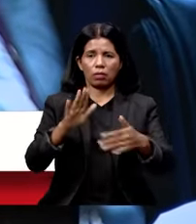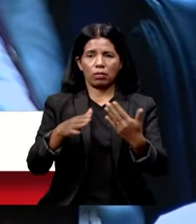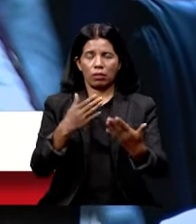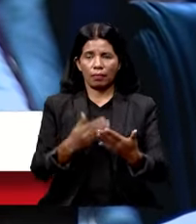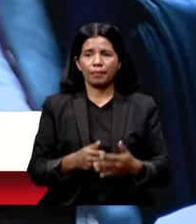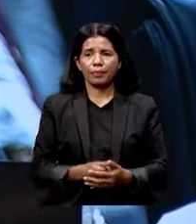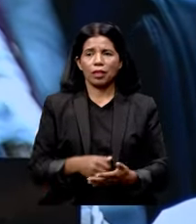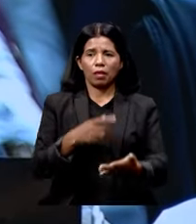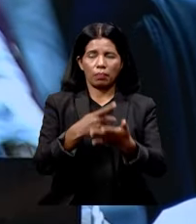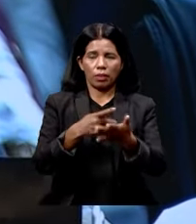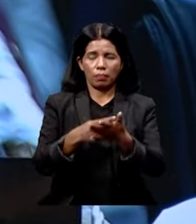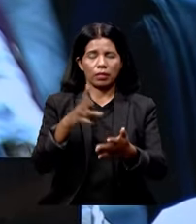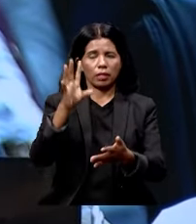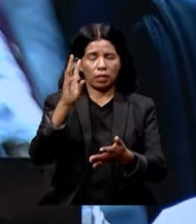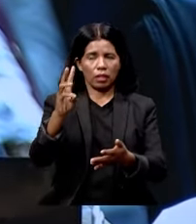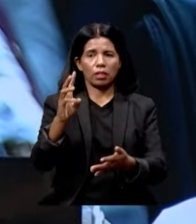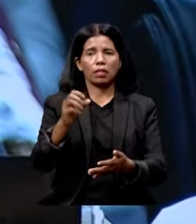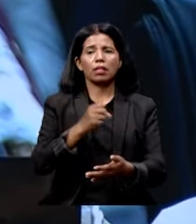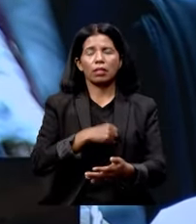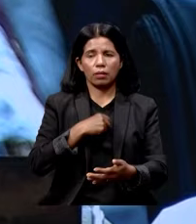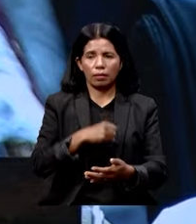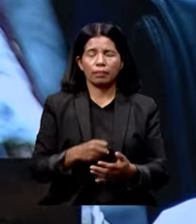Ciro, proposta NEN, desculpa.